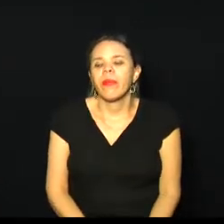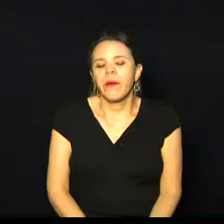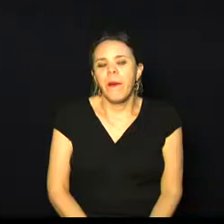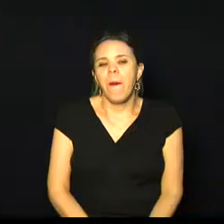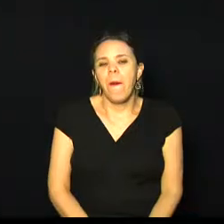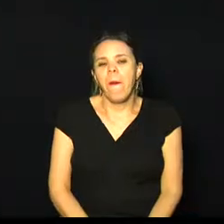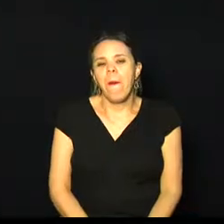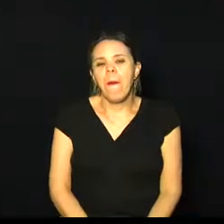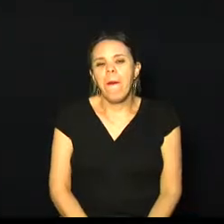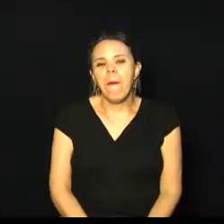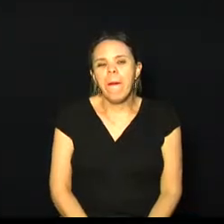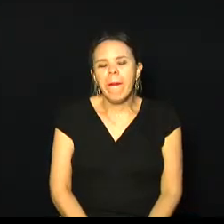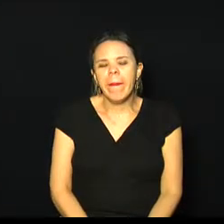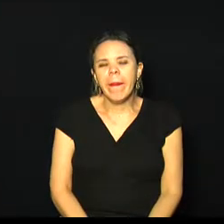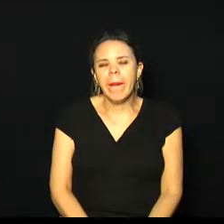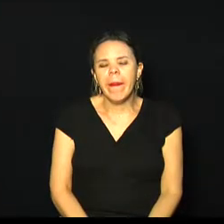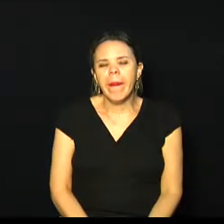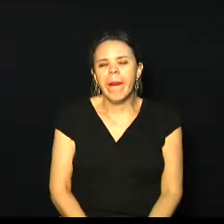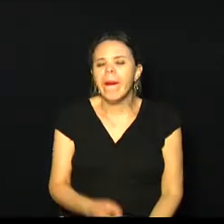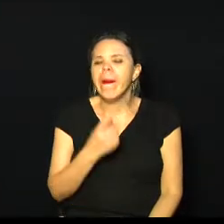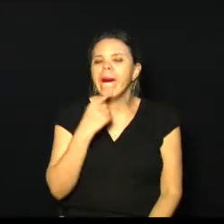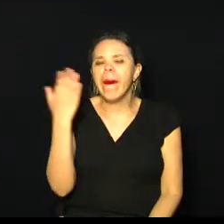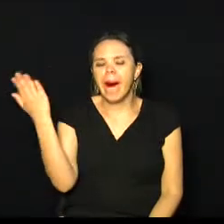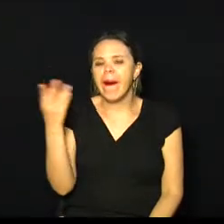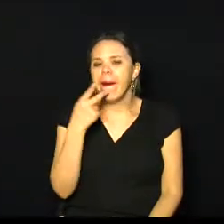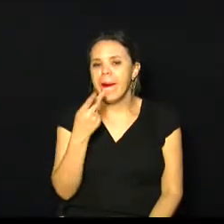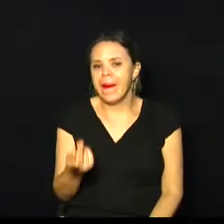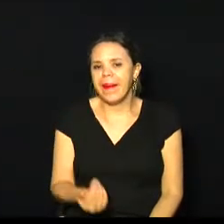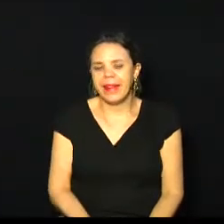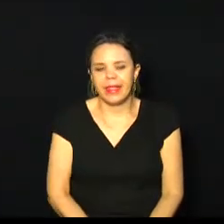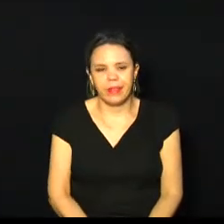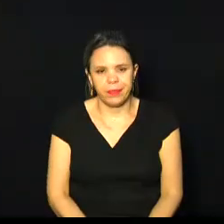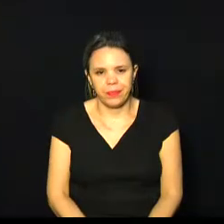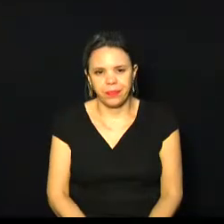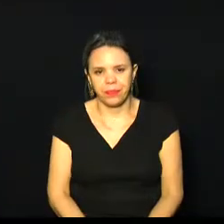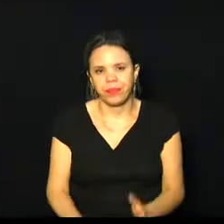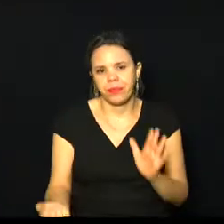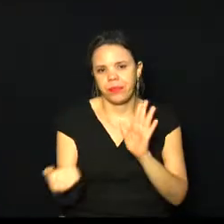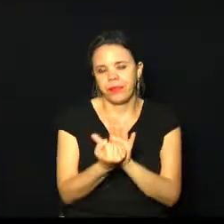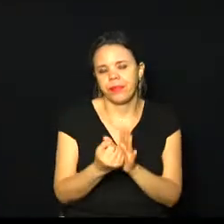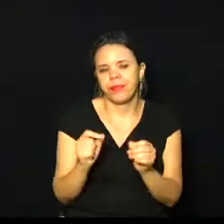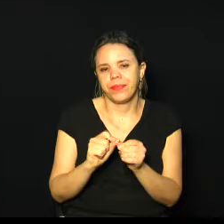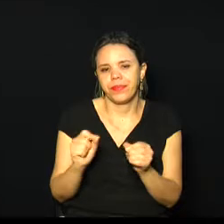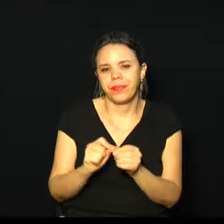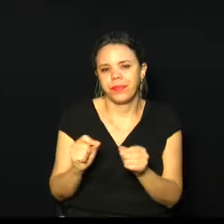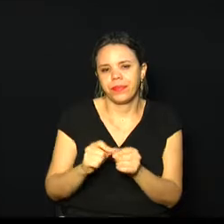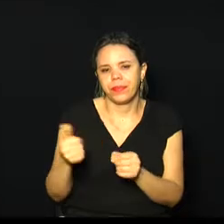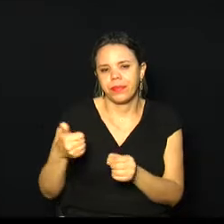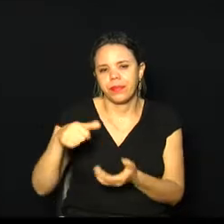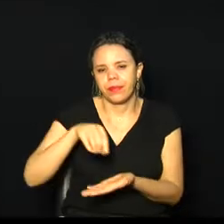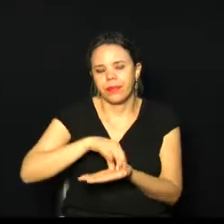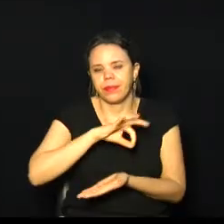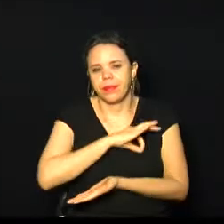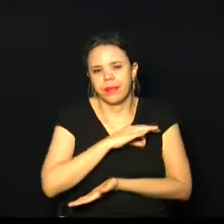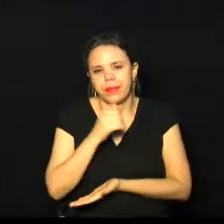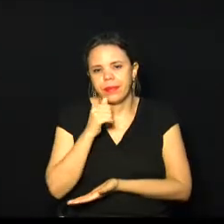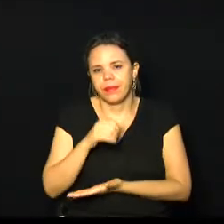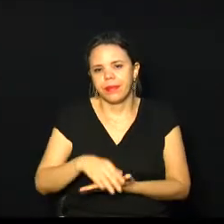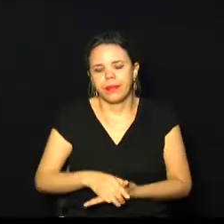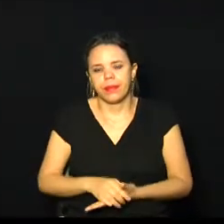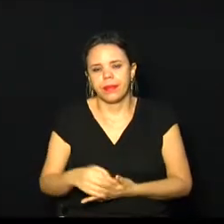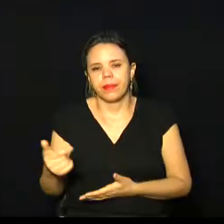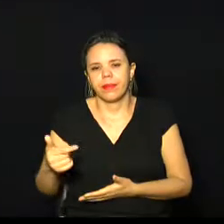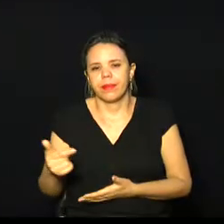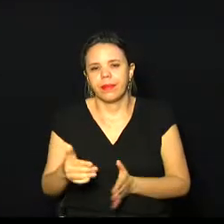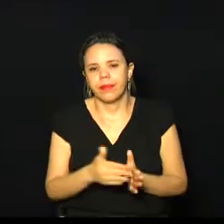Bárbara. Aqui em Campinas, como eu falei, então, esses registros devem ser feitos na primeira Delegacia da Defesa da Mulher ou na